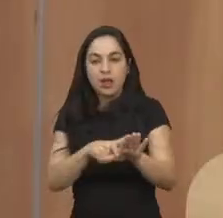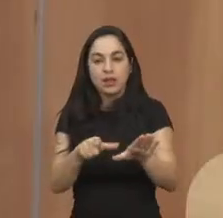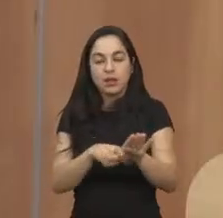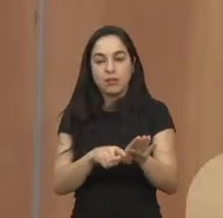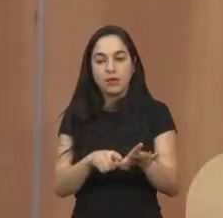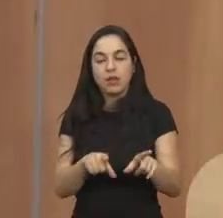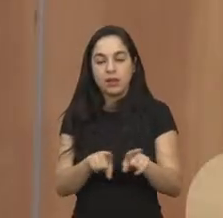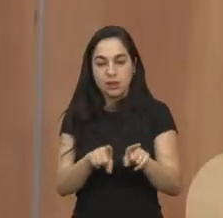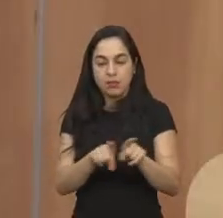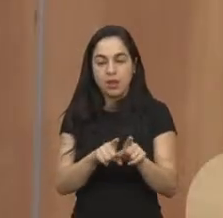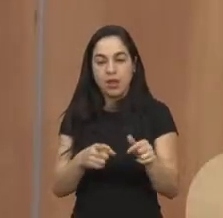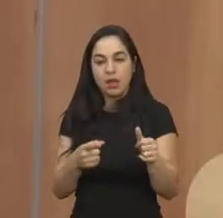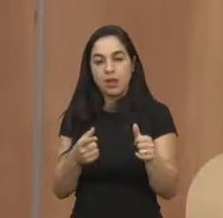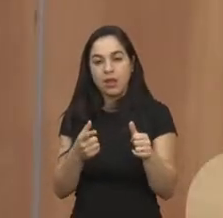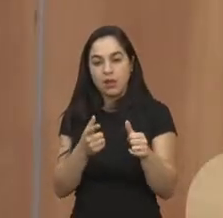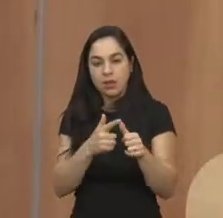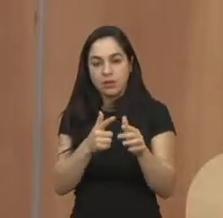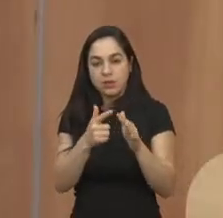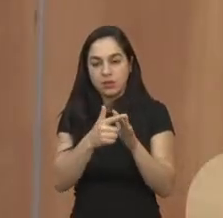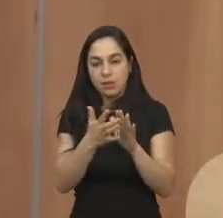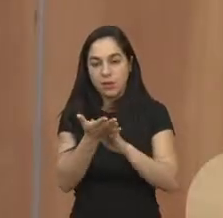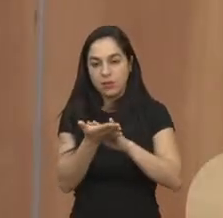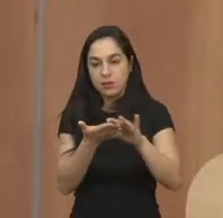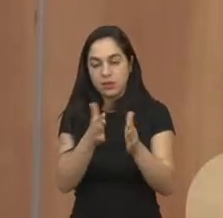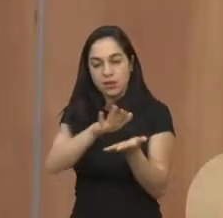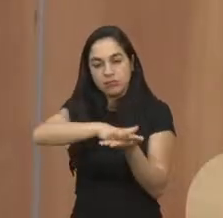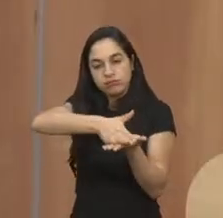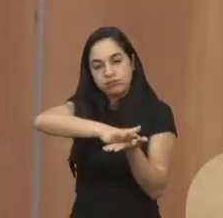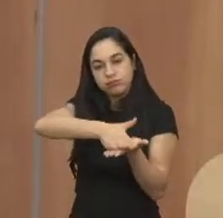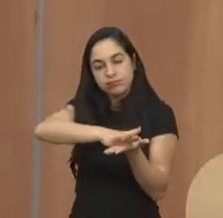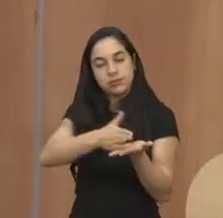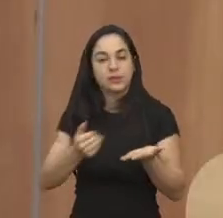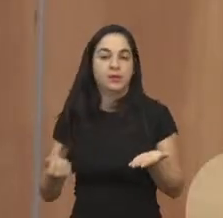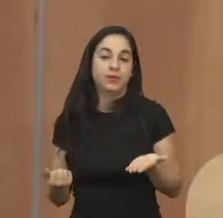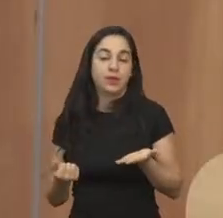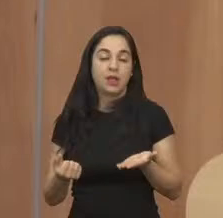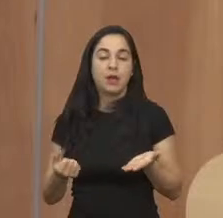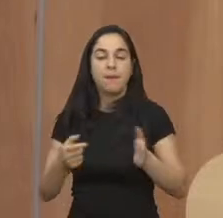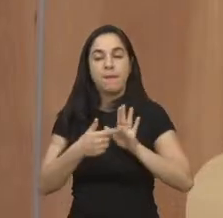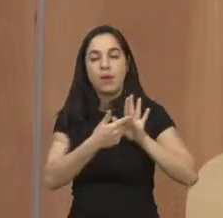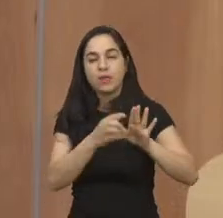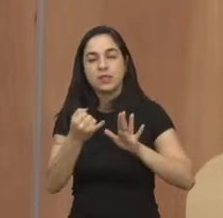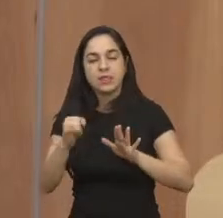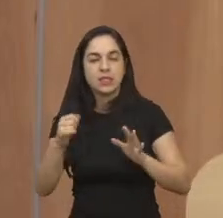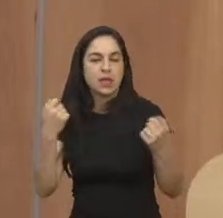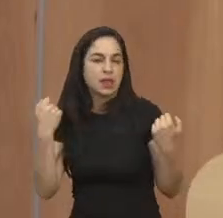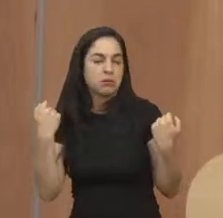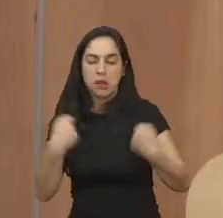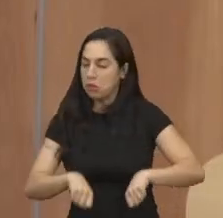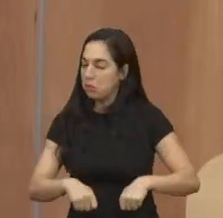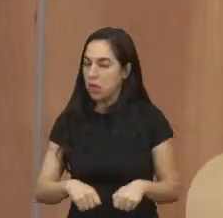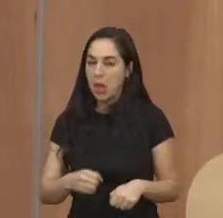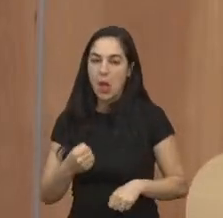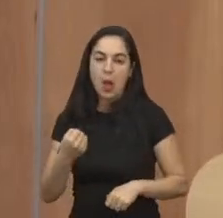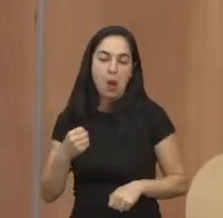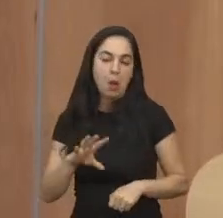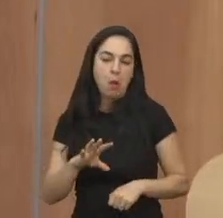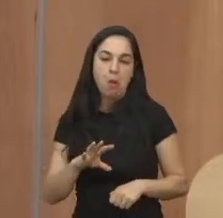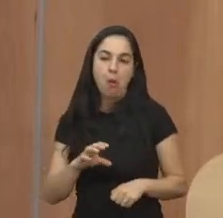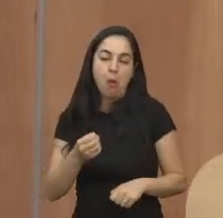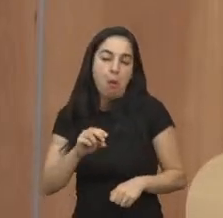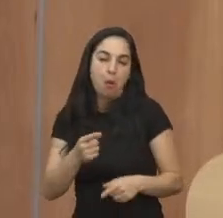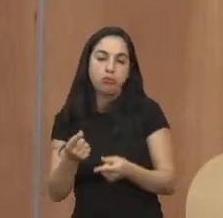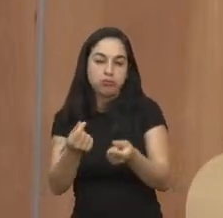a efetividade desta lei e de acordo com a possibilidade, capacidade técnica, administrativa e financeira